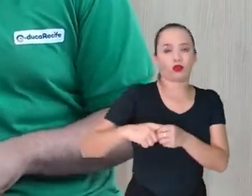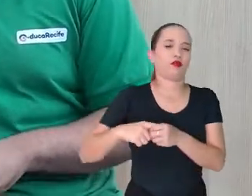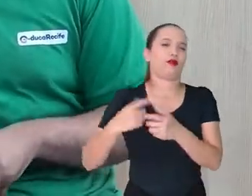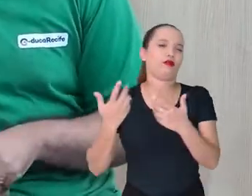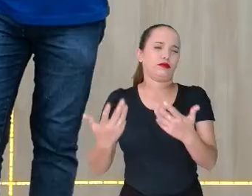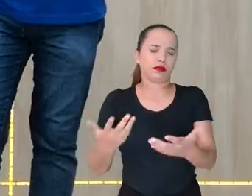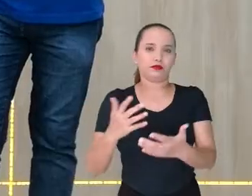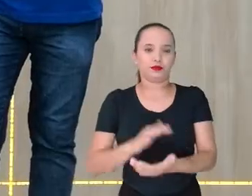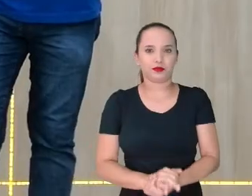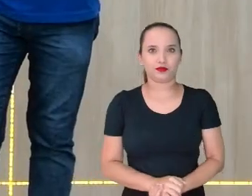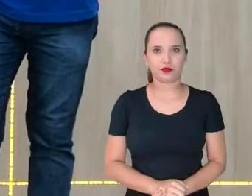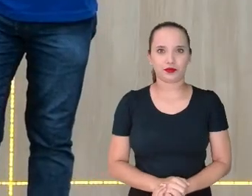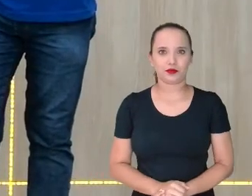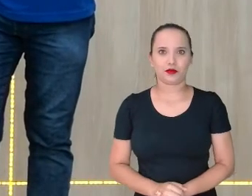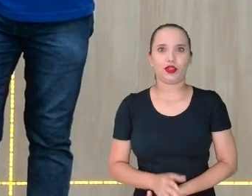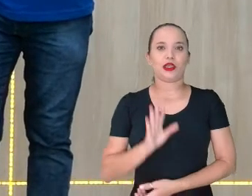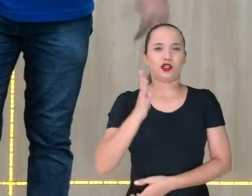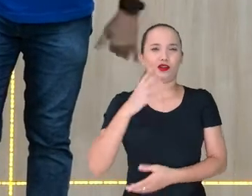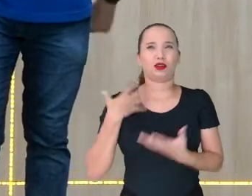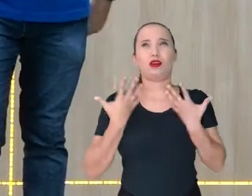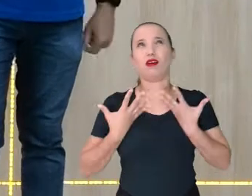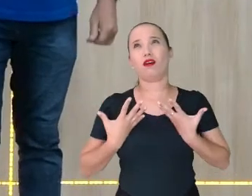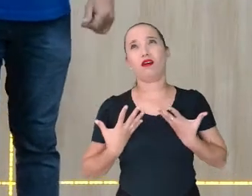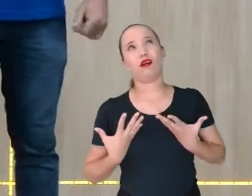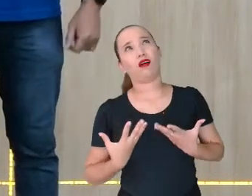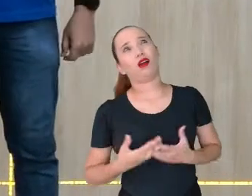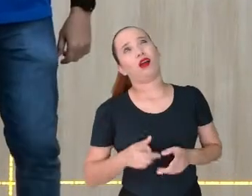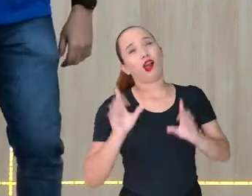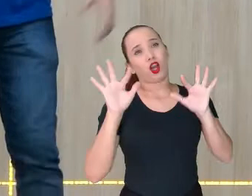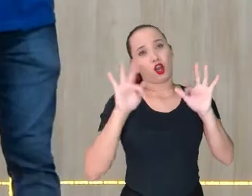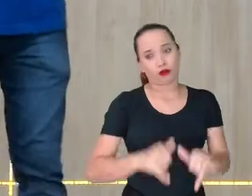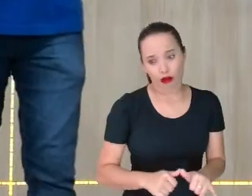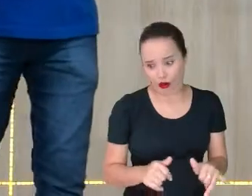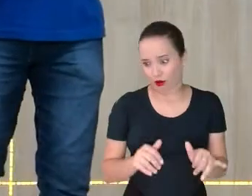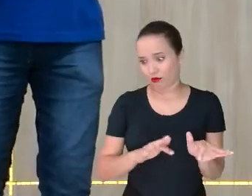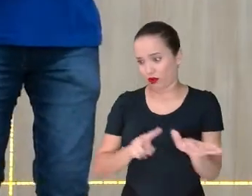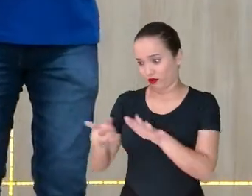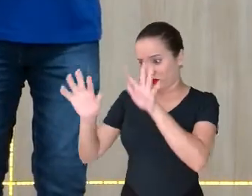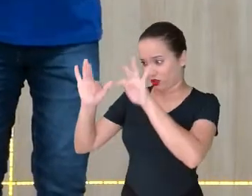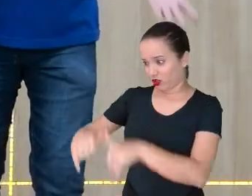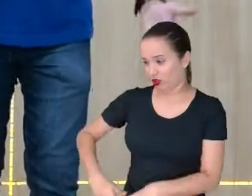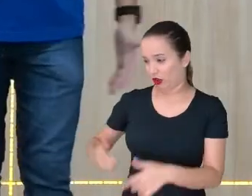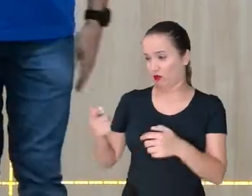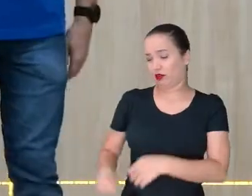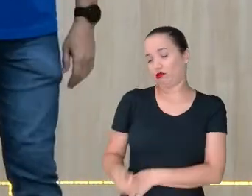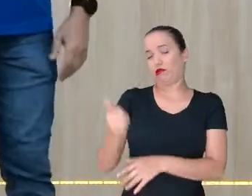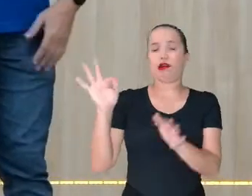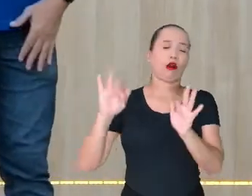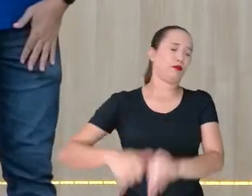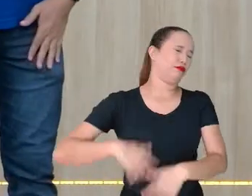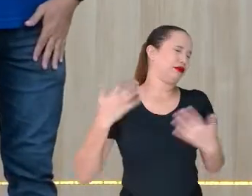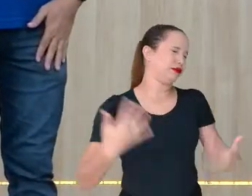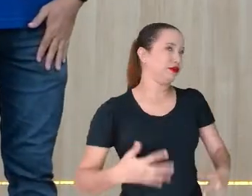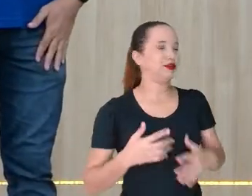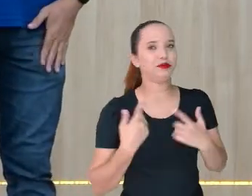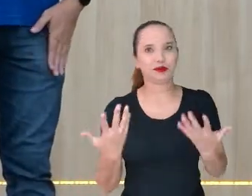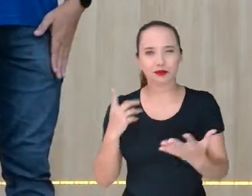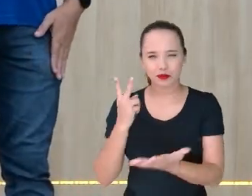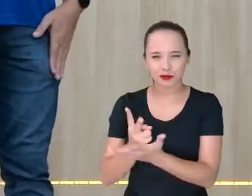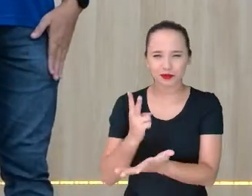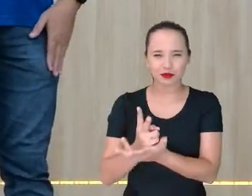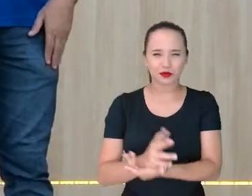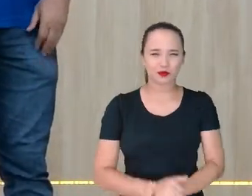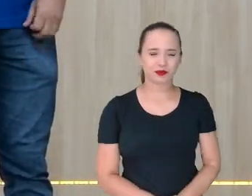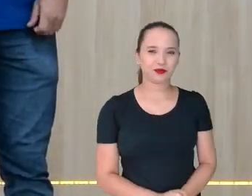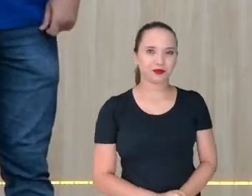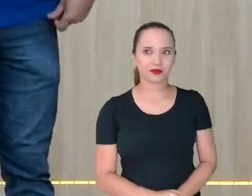Eita, meu Deus do céu. Já tá se acabando Já o final de semana. Já se acabou, já é o outro dia, já é É. segunda-feira. Mas vamos para frente? Vamos